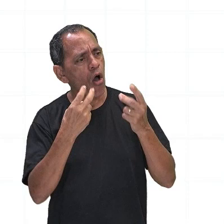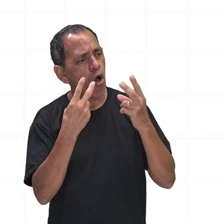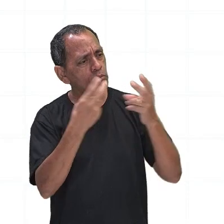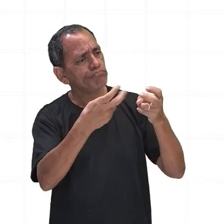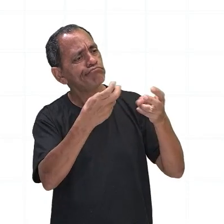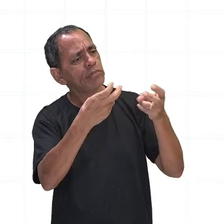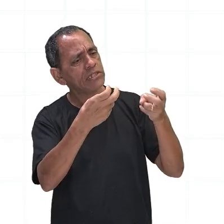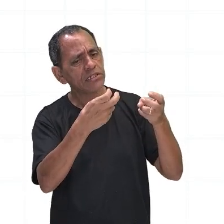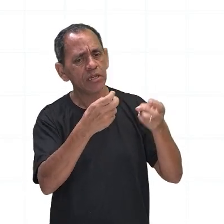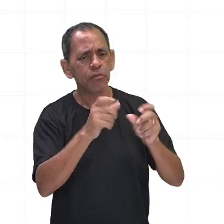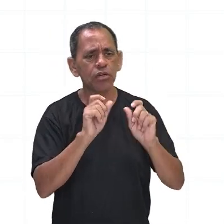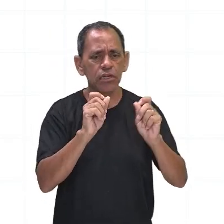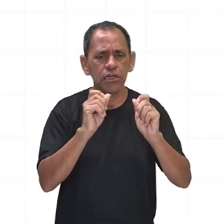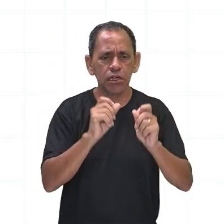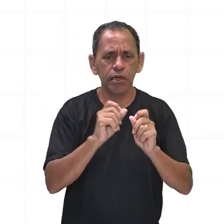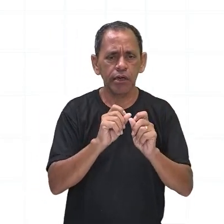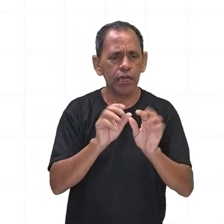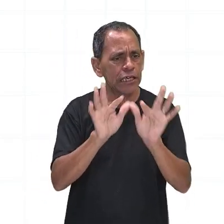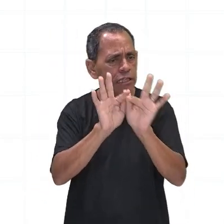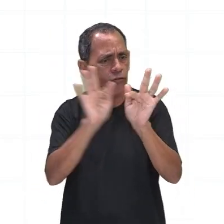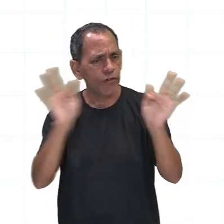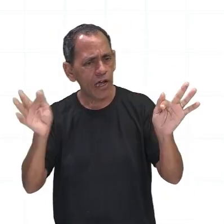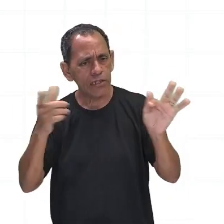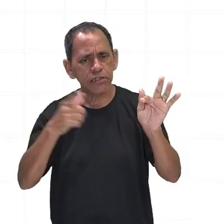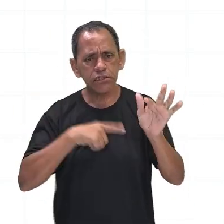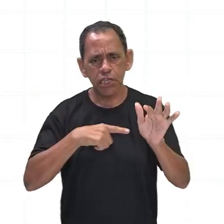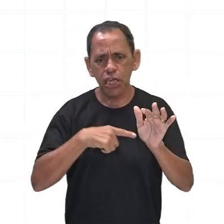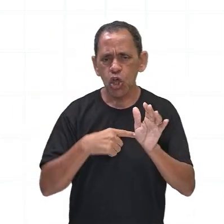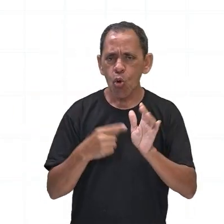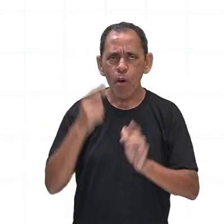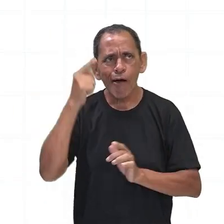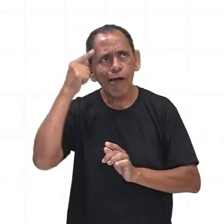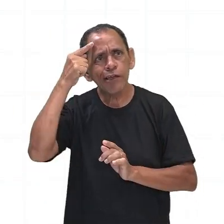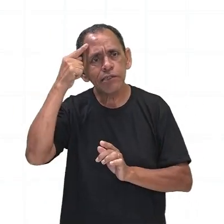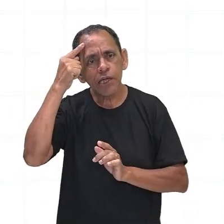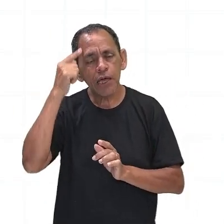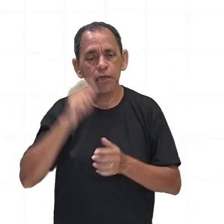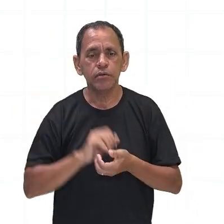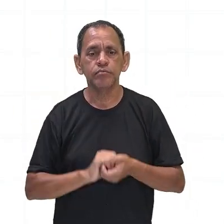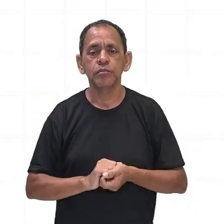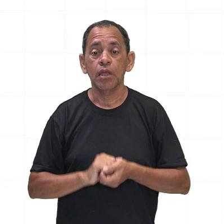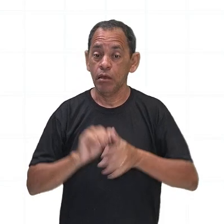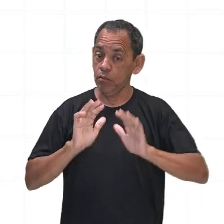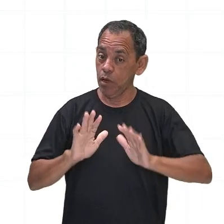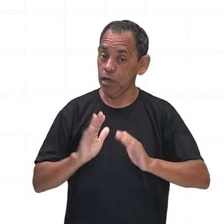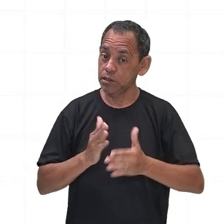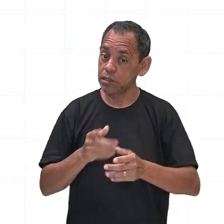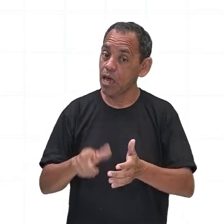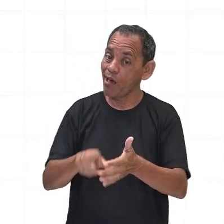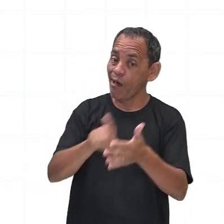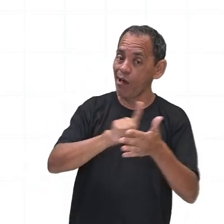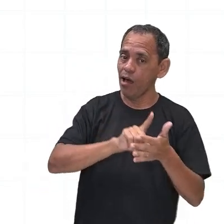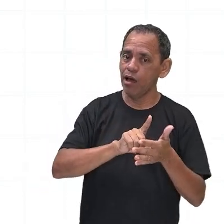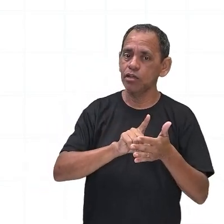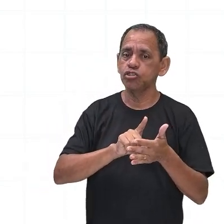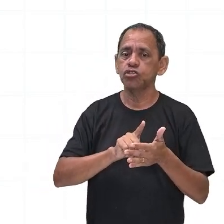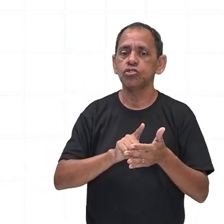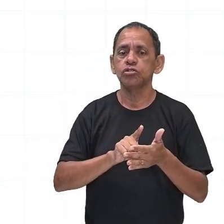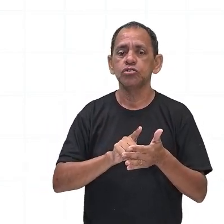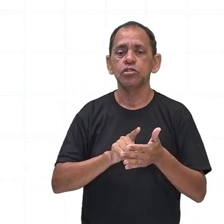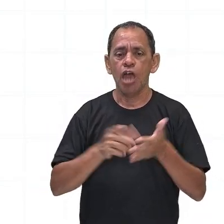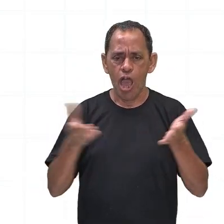traz uma ideia para a gente, exprime uma ideia. Mas antes da gente identificar esse termo, vamos aqui verificar